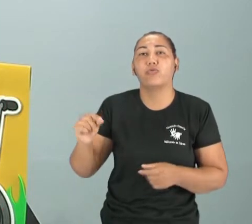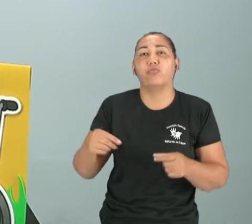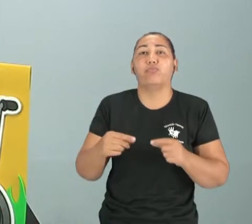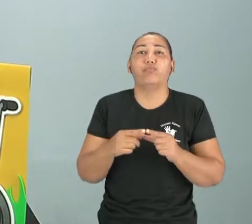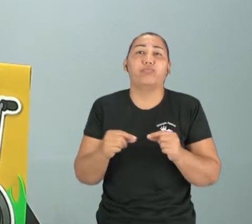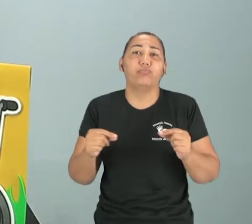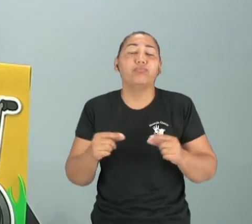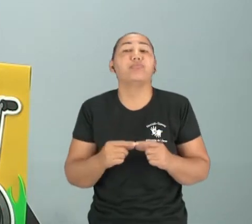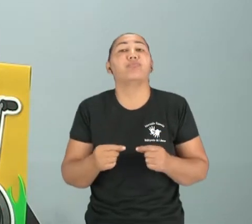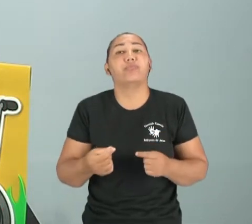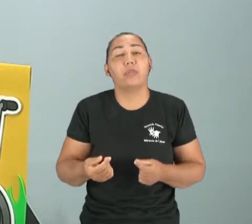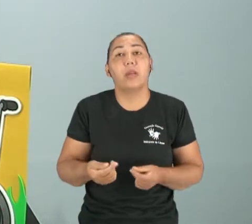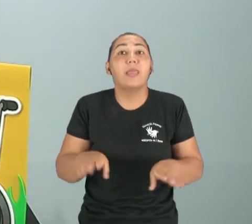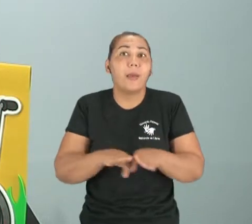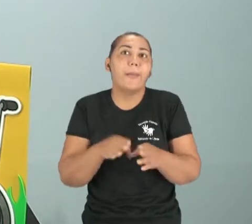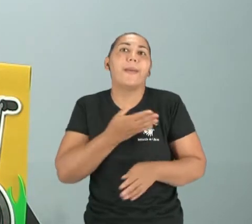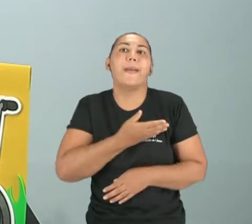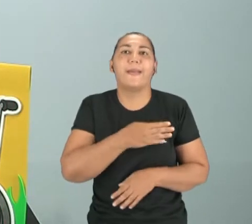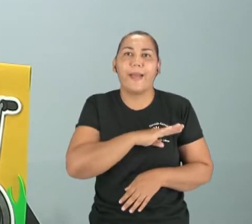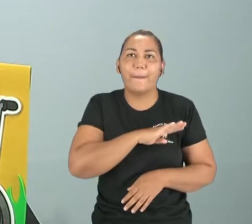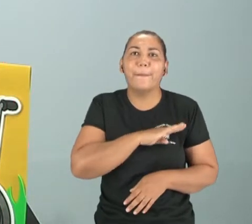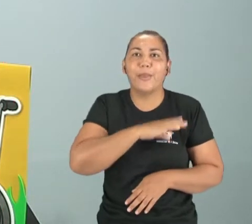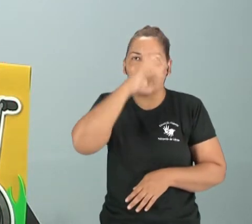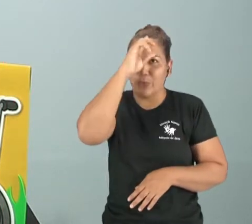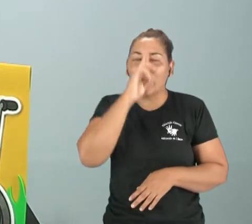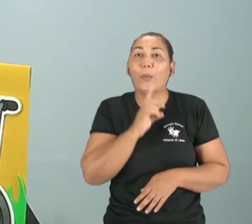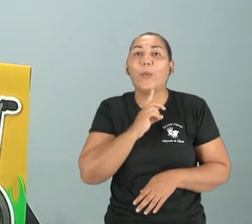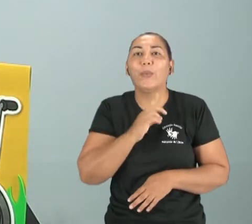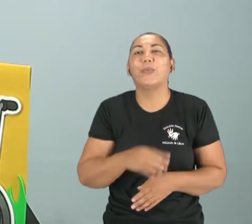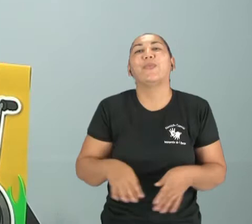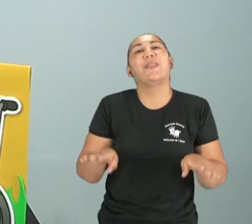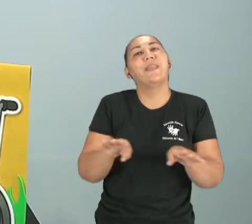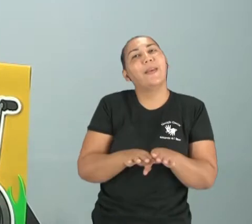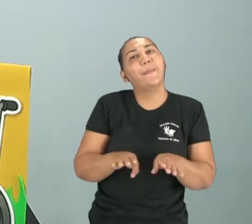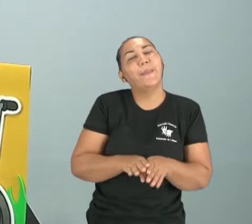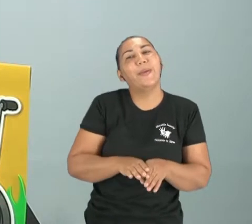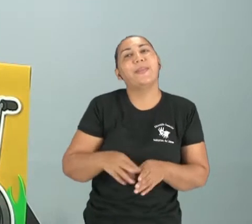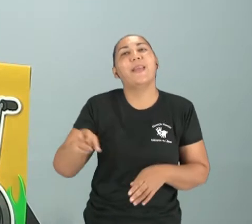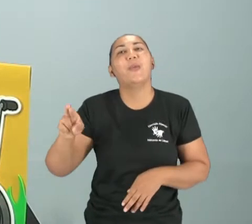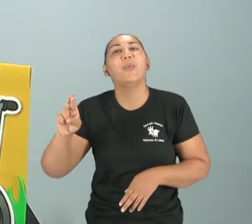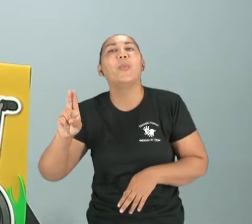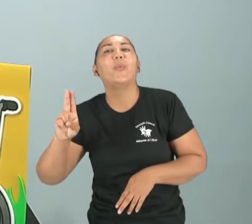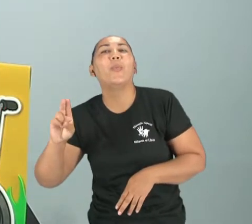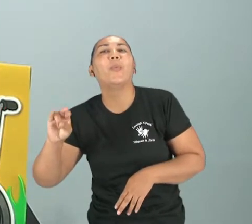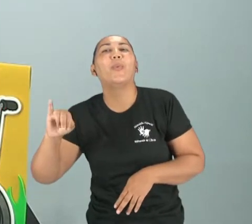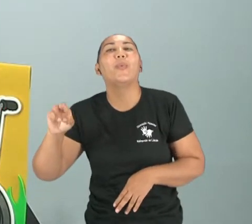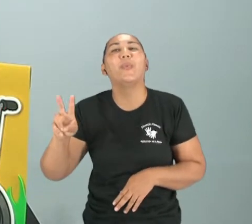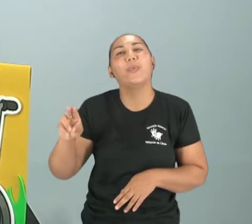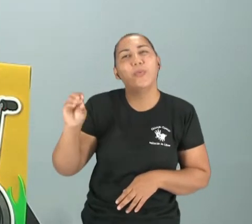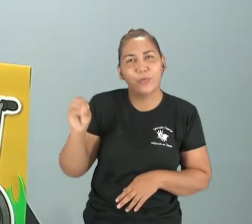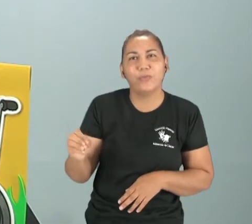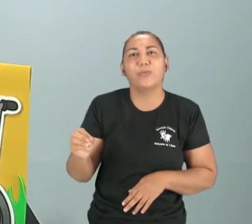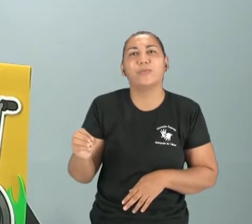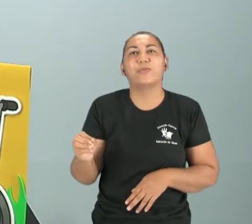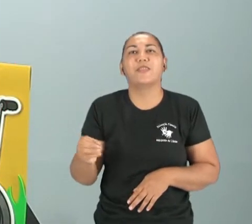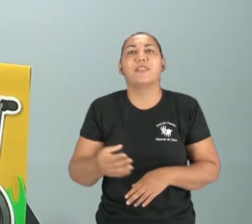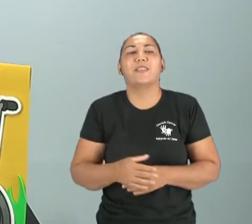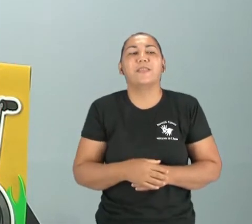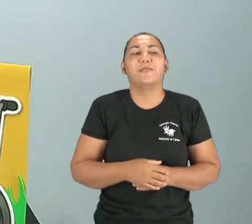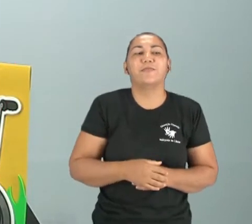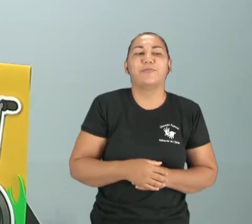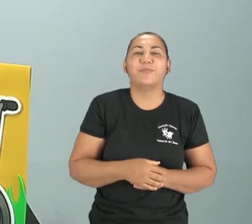loira, temos o coleguinha dele que também que é o ruivo, o ruivinho. Eles todos convivem,